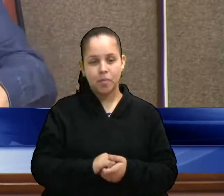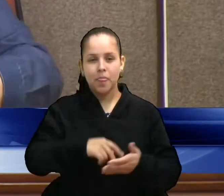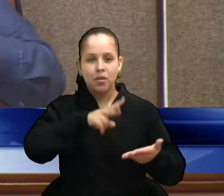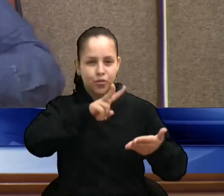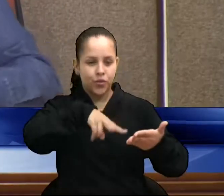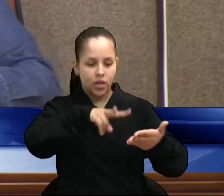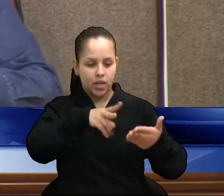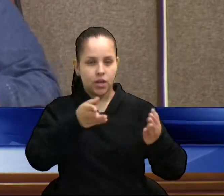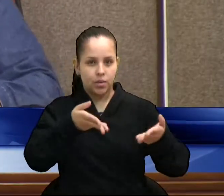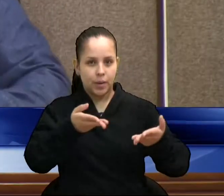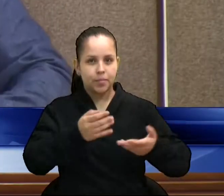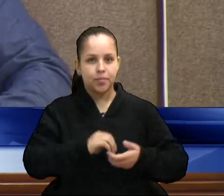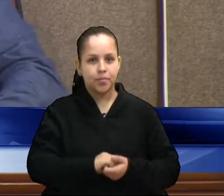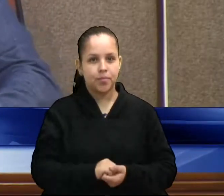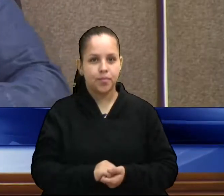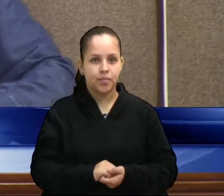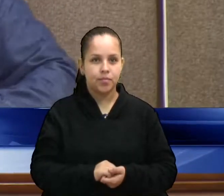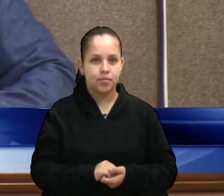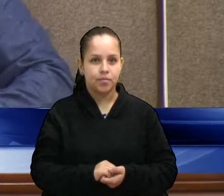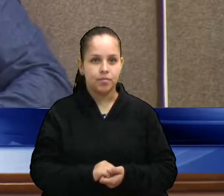aqui.